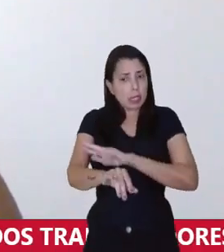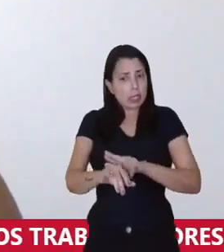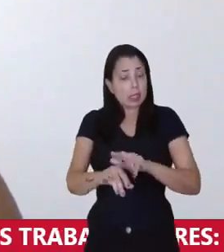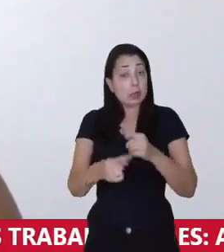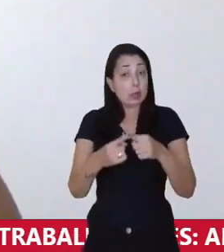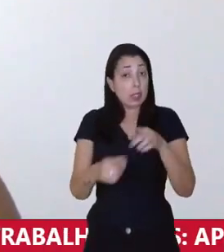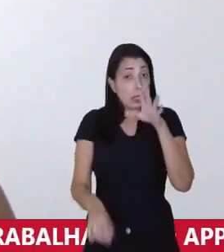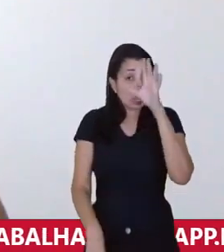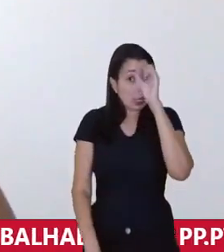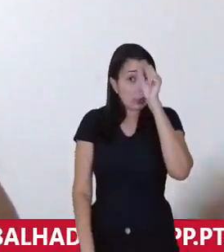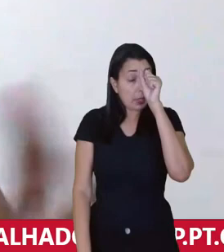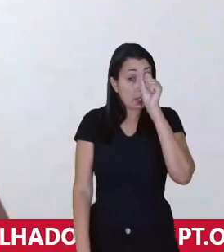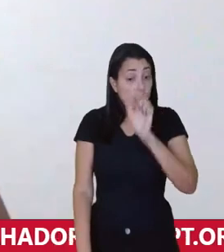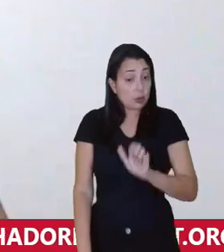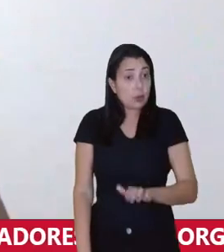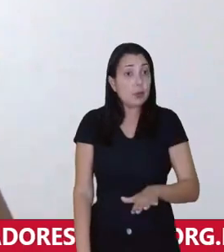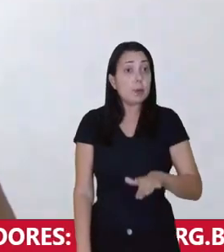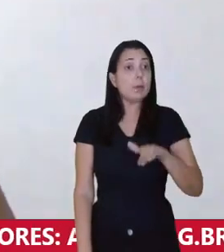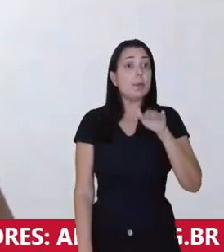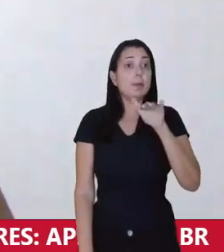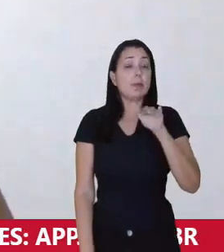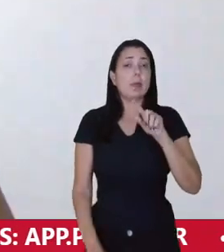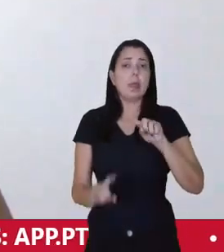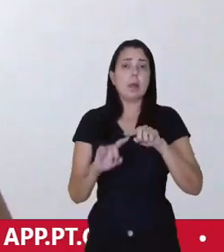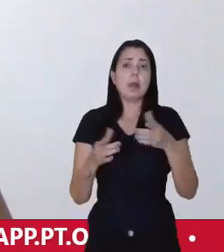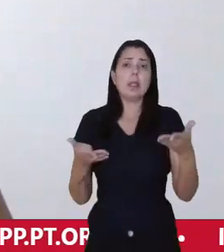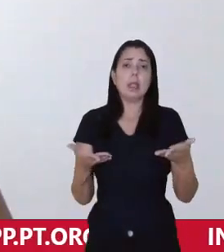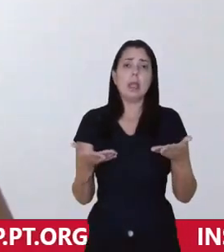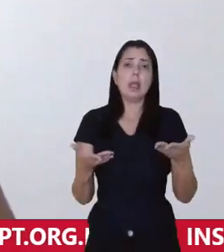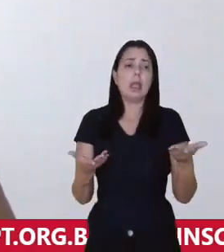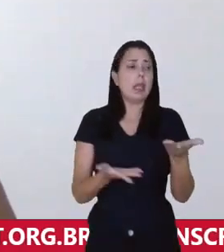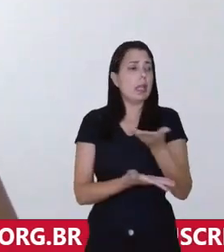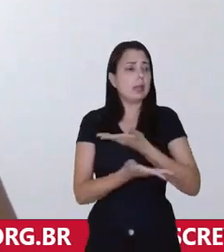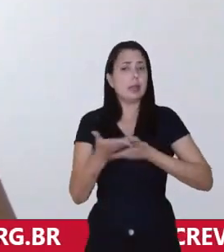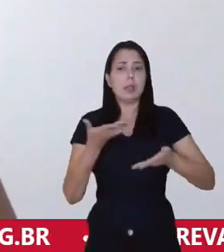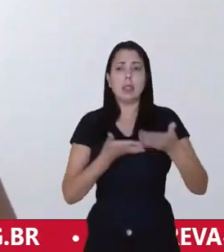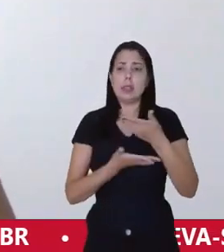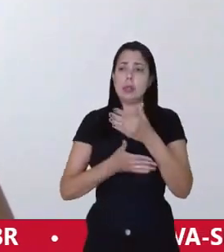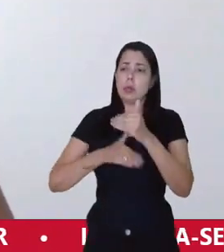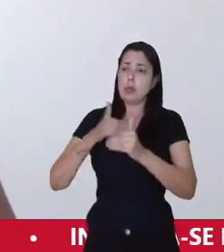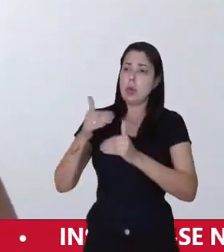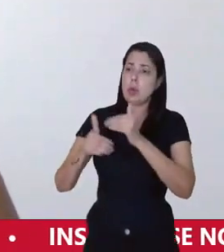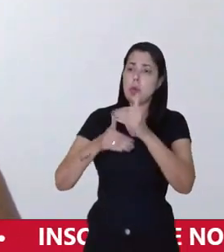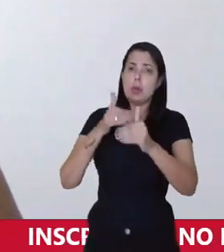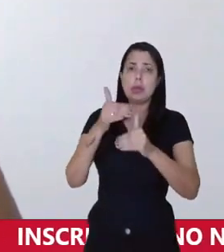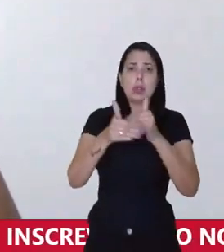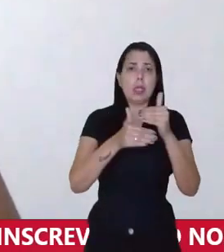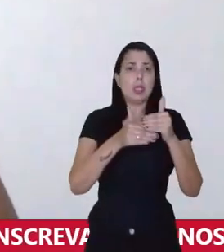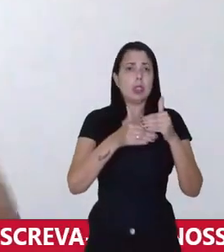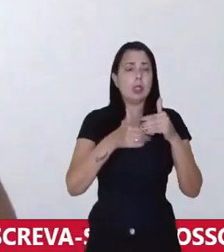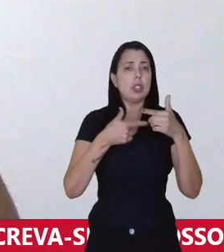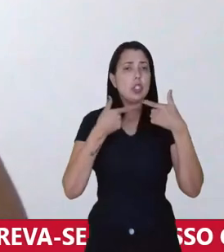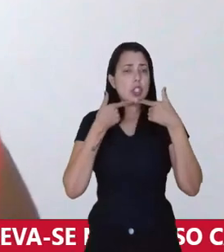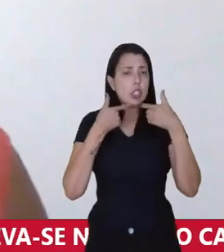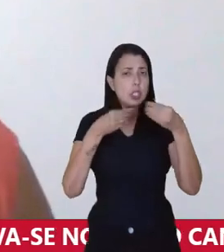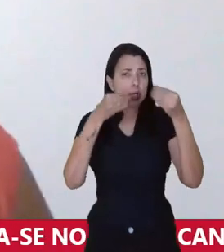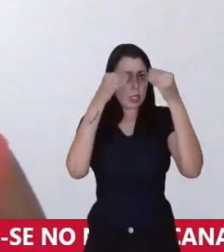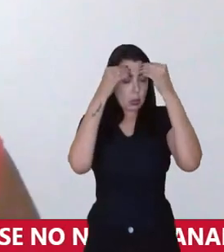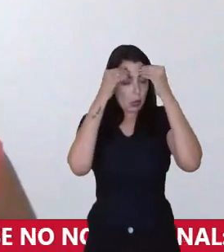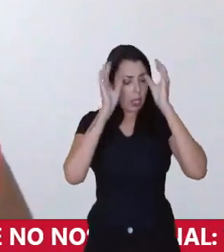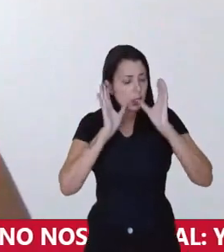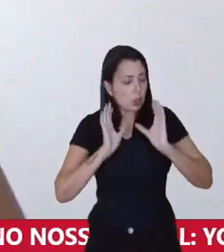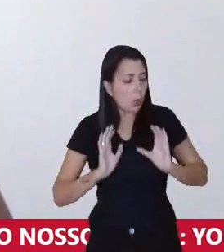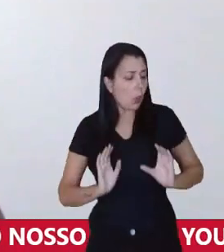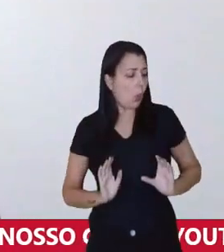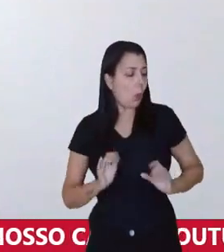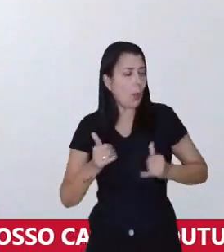aprendem desde muito pequeno. Mas quando elas estão entre elas, nos seus processos e linguagens de corporais